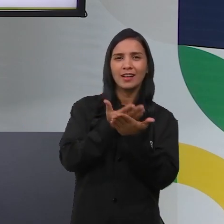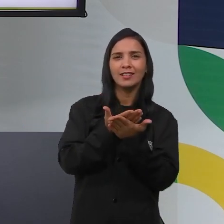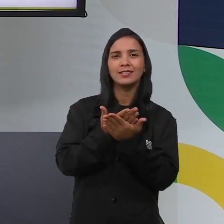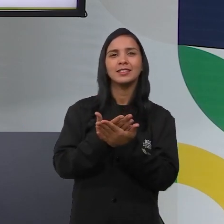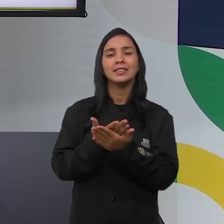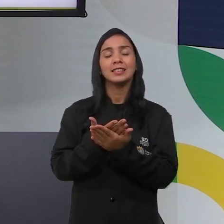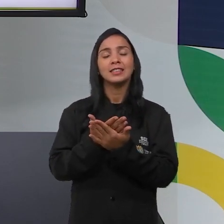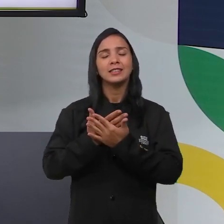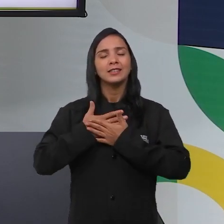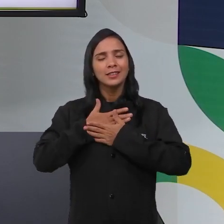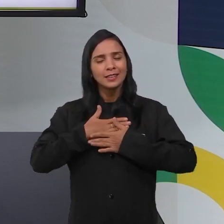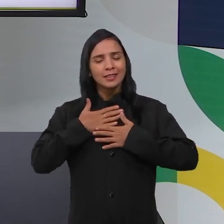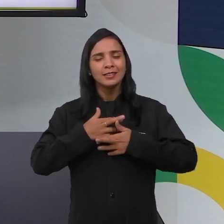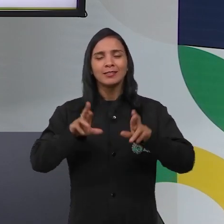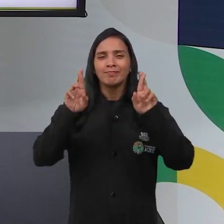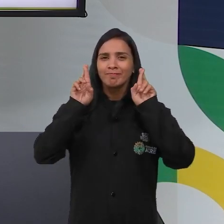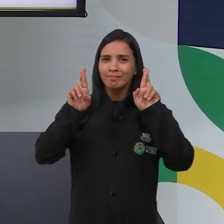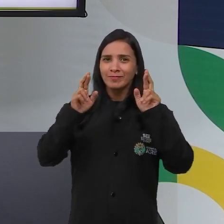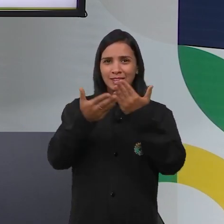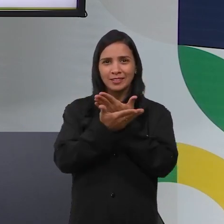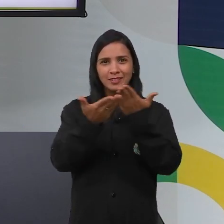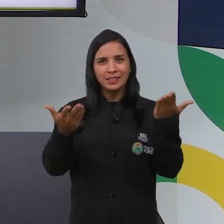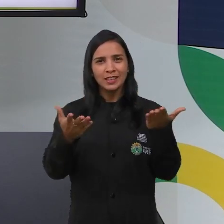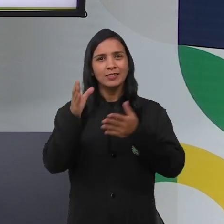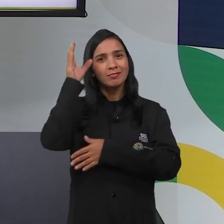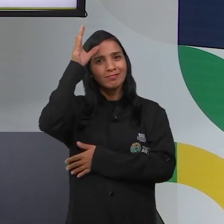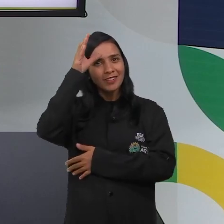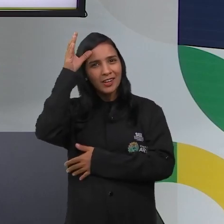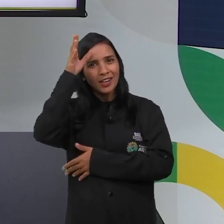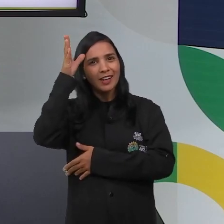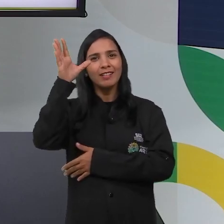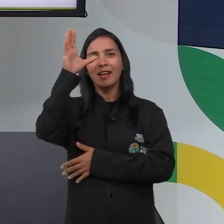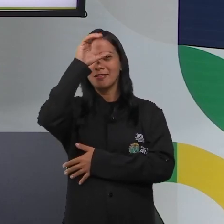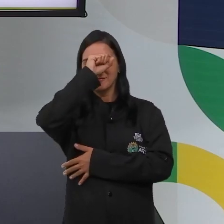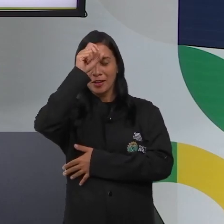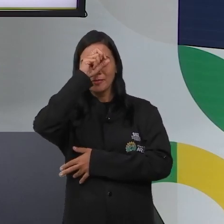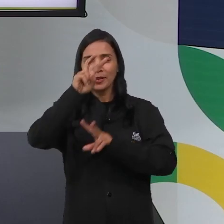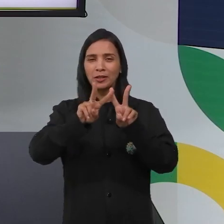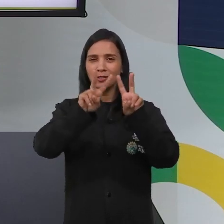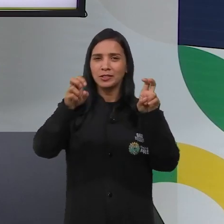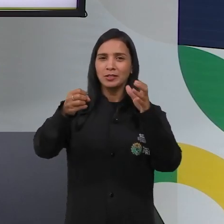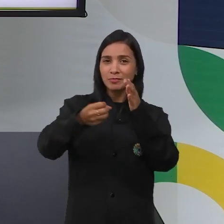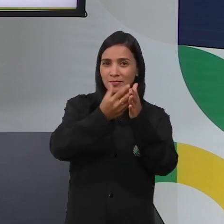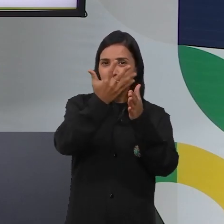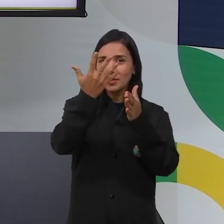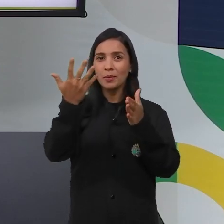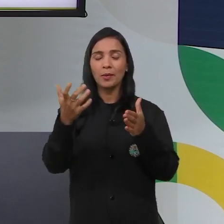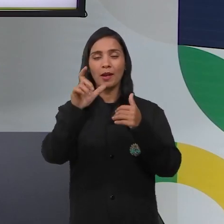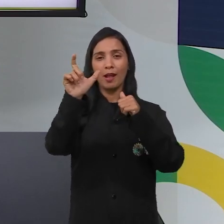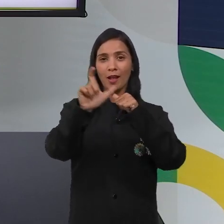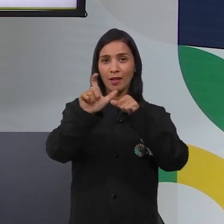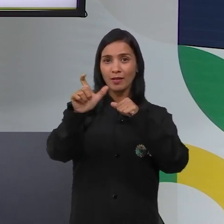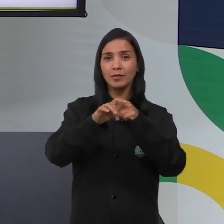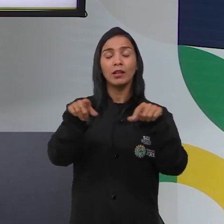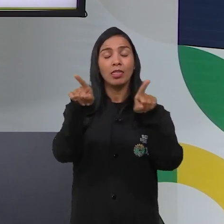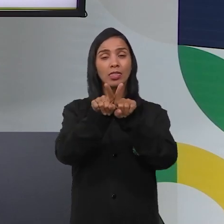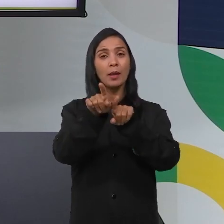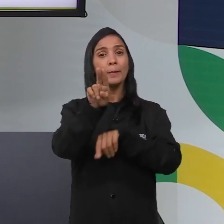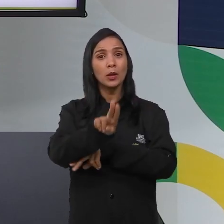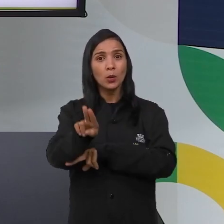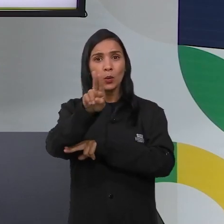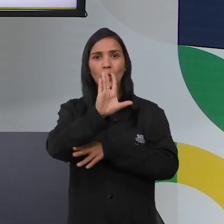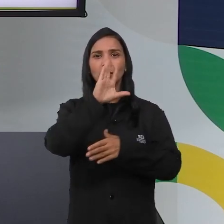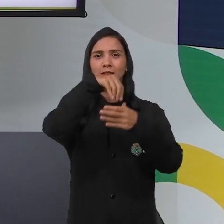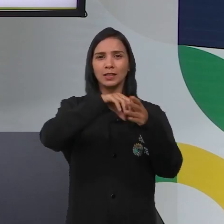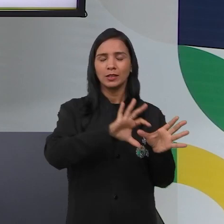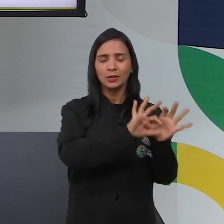que vocês tenham compreendido a questão dos quantifiers, os quantificadores e entendido também o uso deles na língua